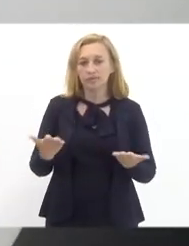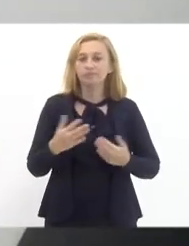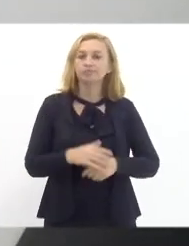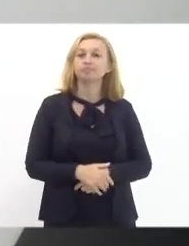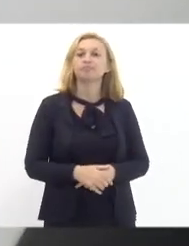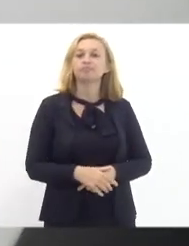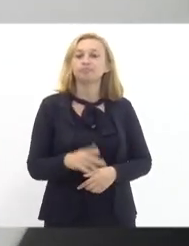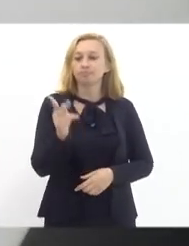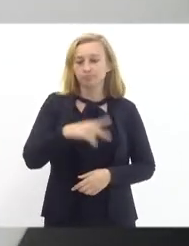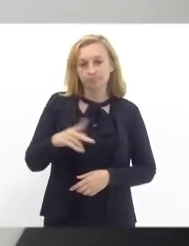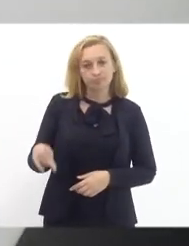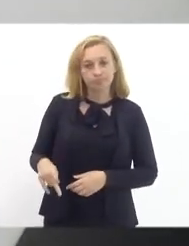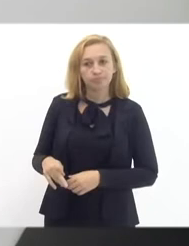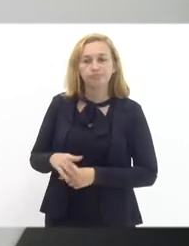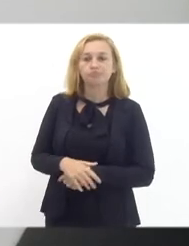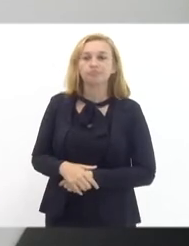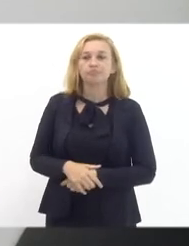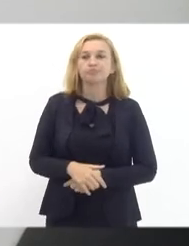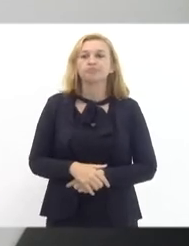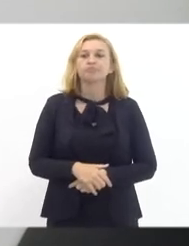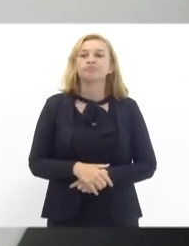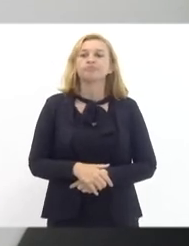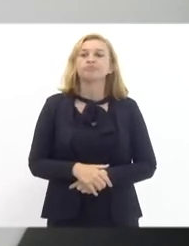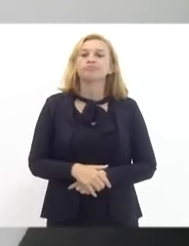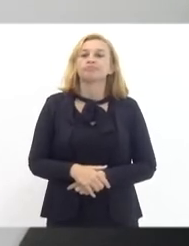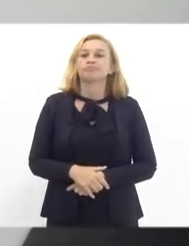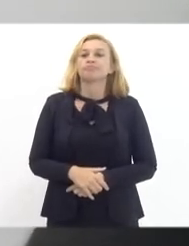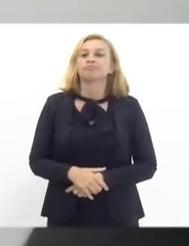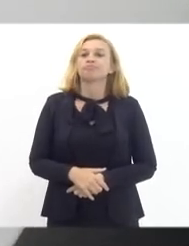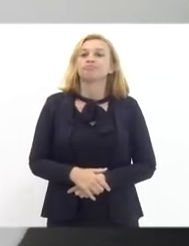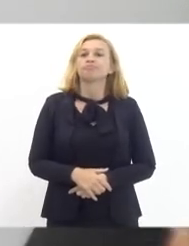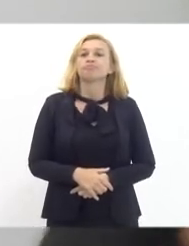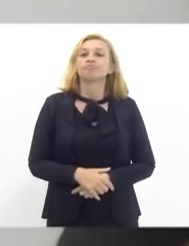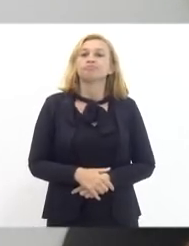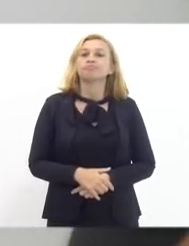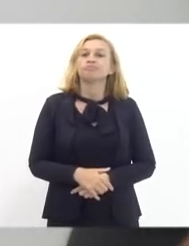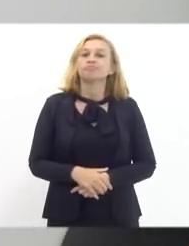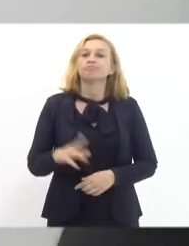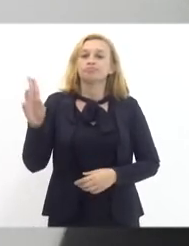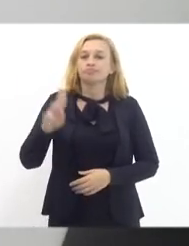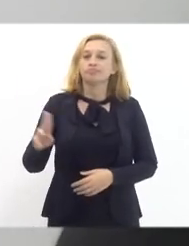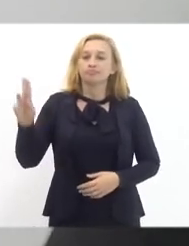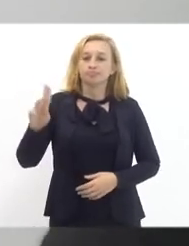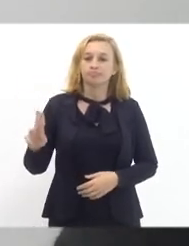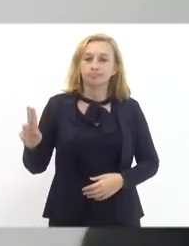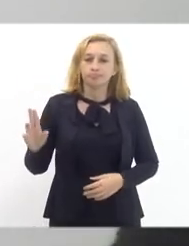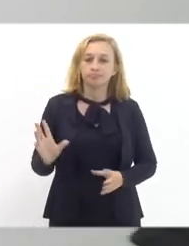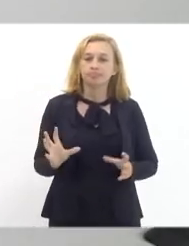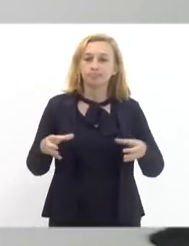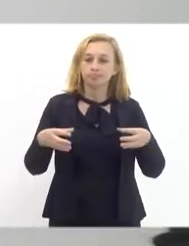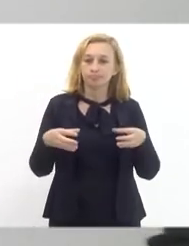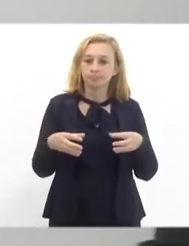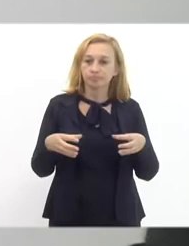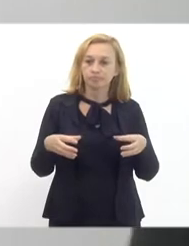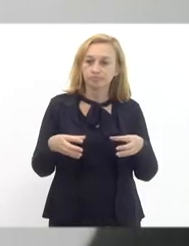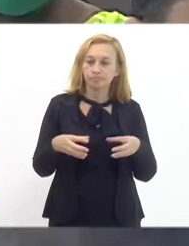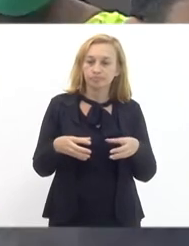como professor dessa universidade, professor do campus de São Gonçalo, da Faculdade de Formação de